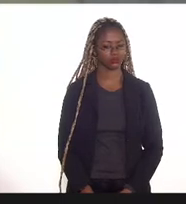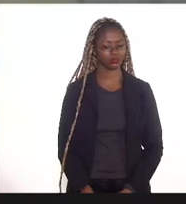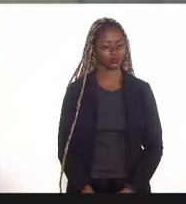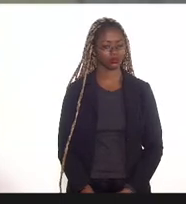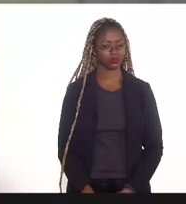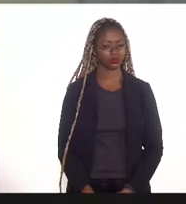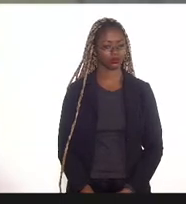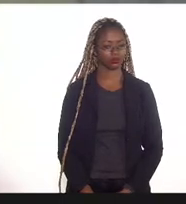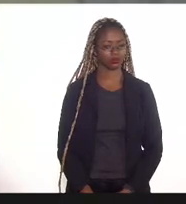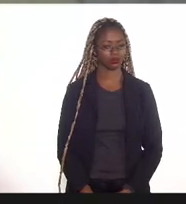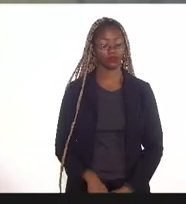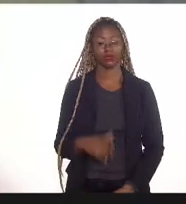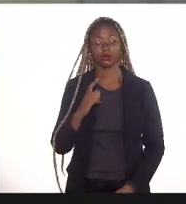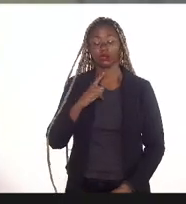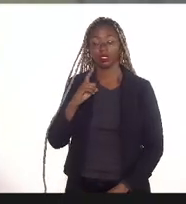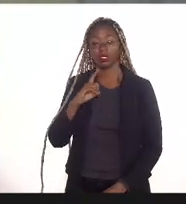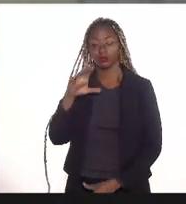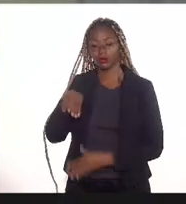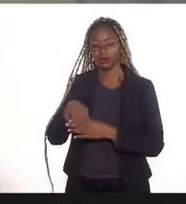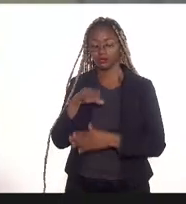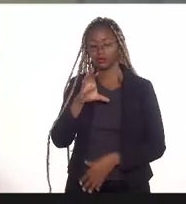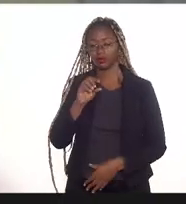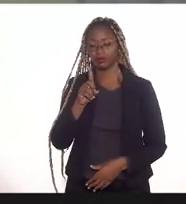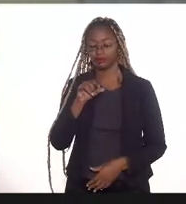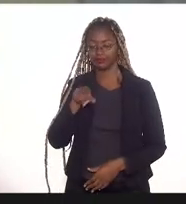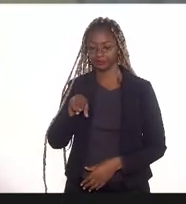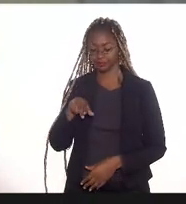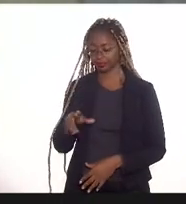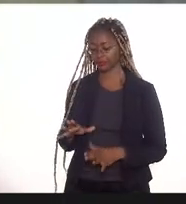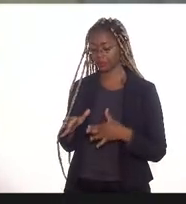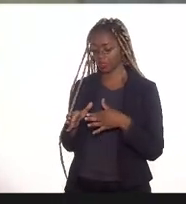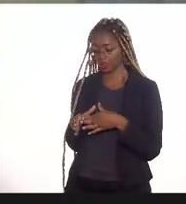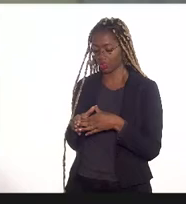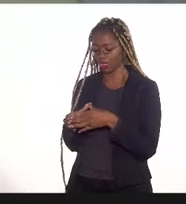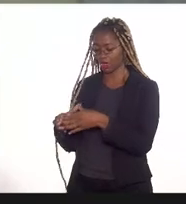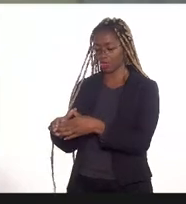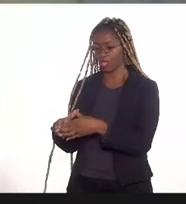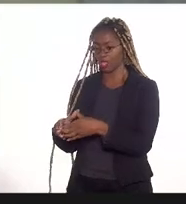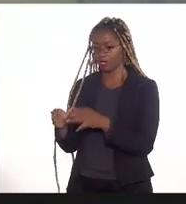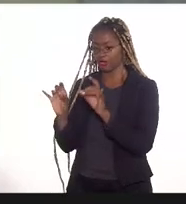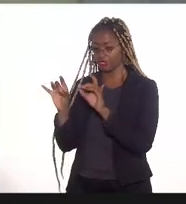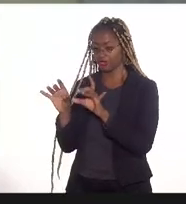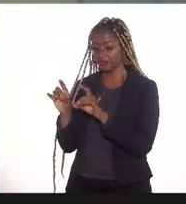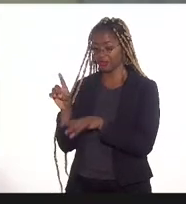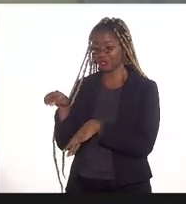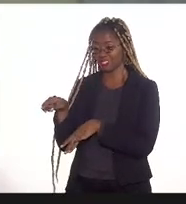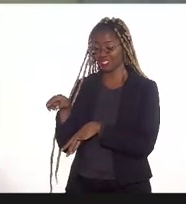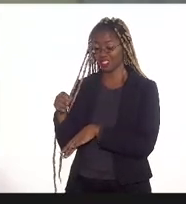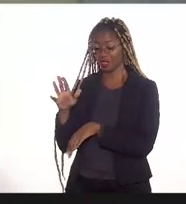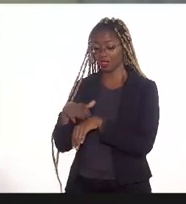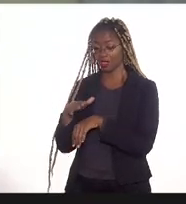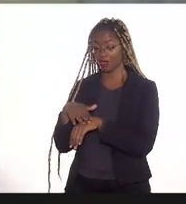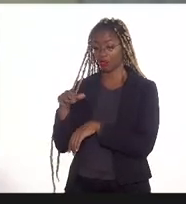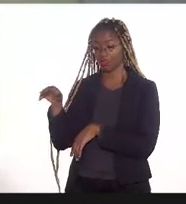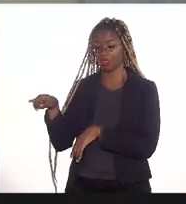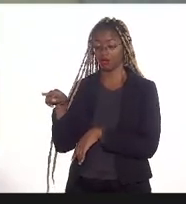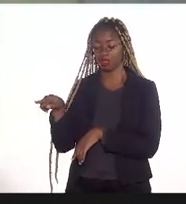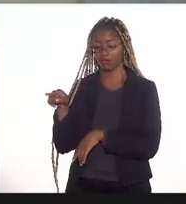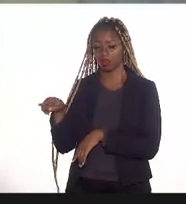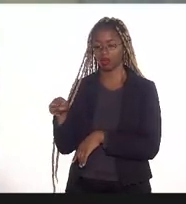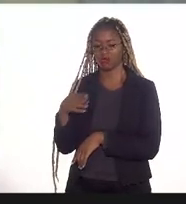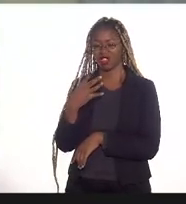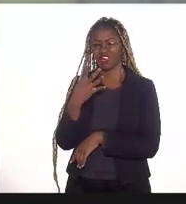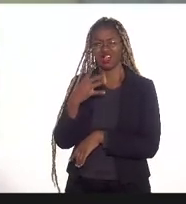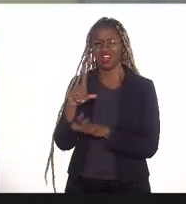um compartimento específico para ele, desde a Lei 4.000 esqueci o nome da lei, 4.000 e